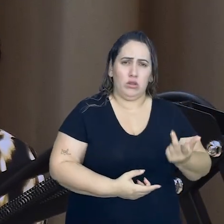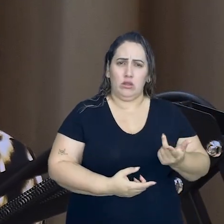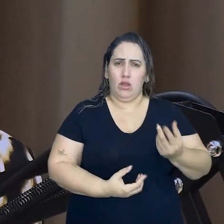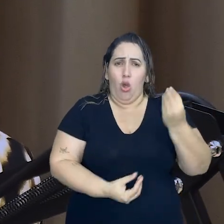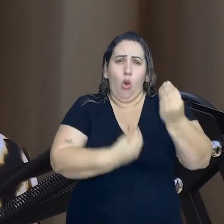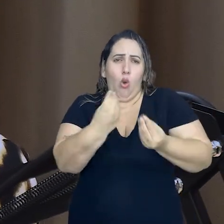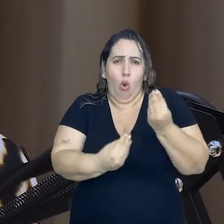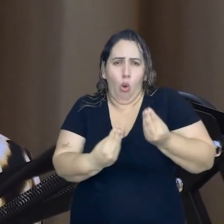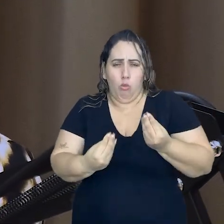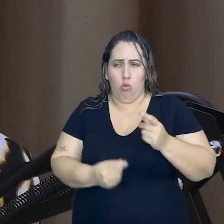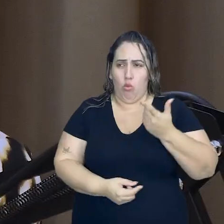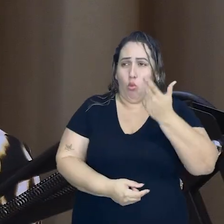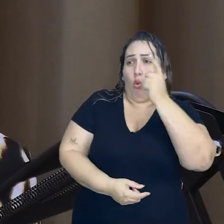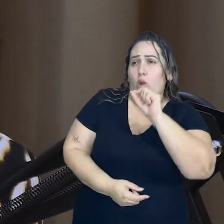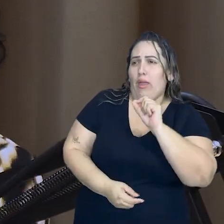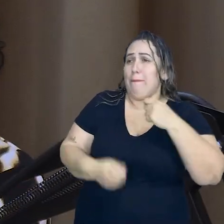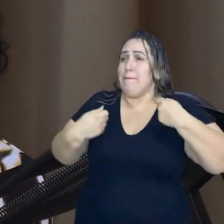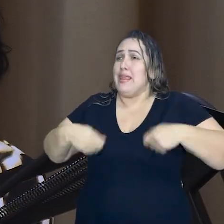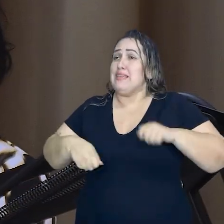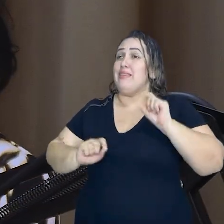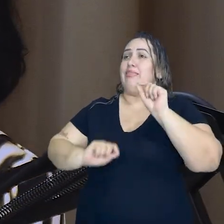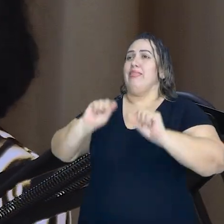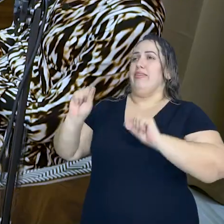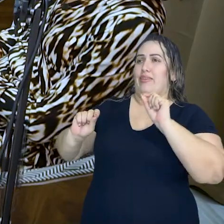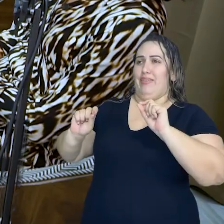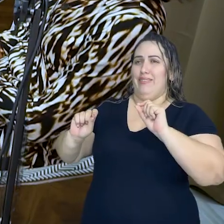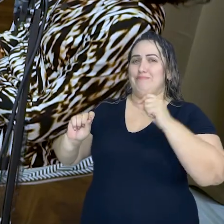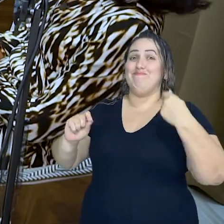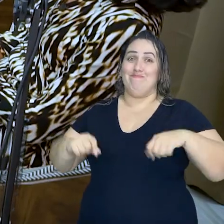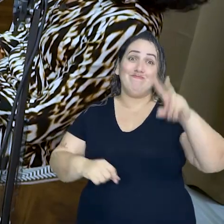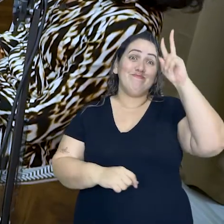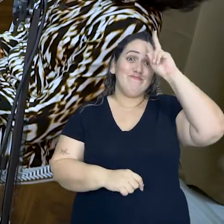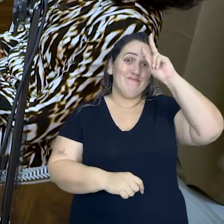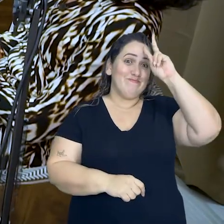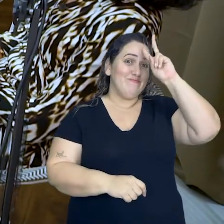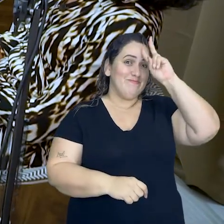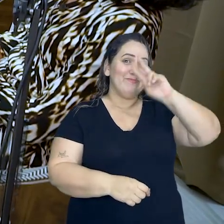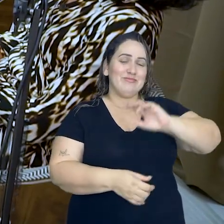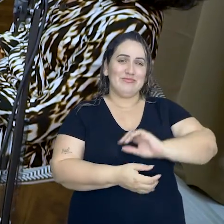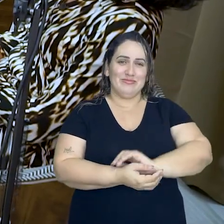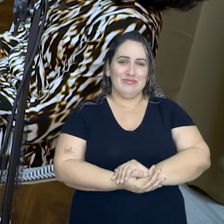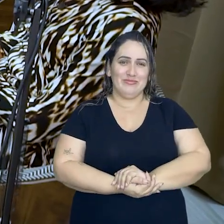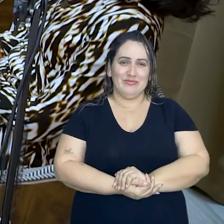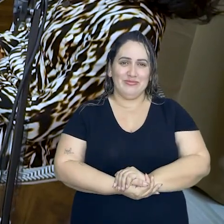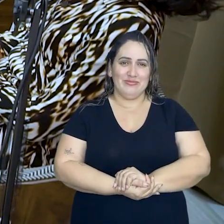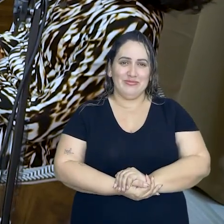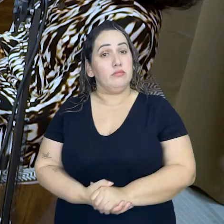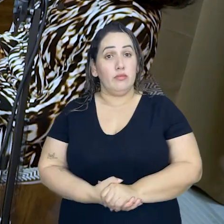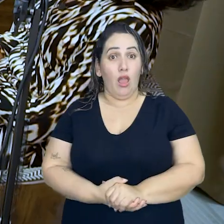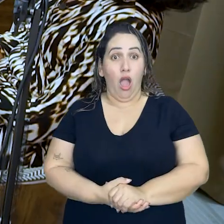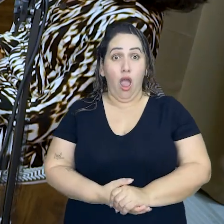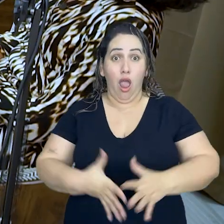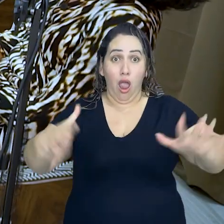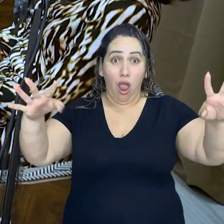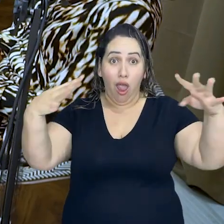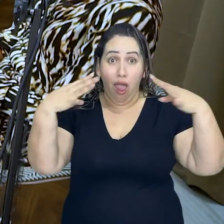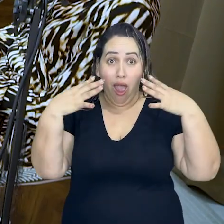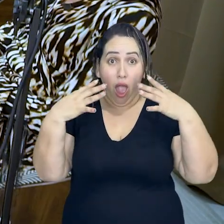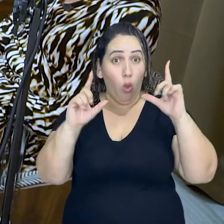O que eu preciso? Verdade. Isso é um lembrete bem importante. Mas olha a dialética aqui, viu? Eu